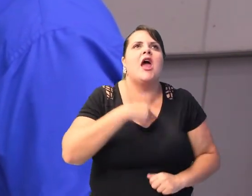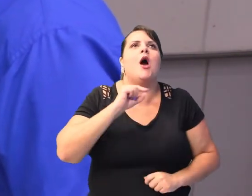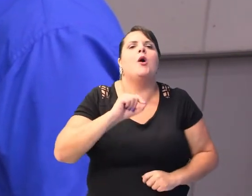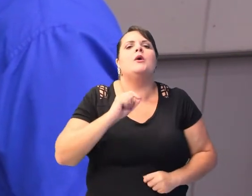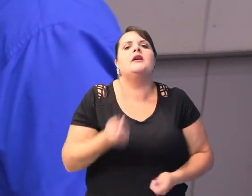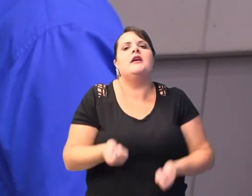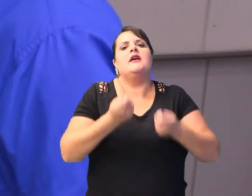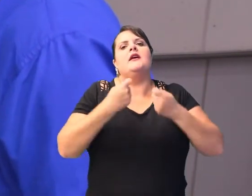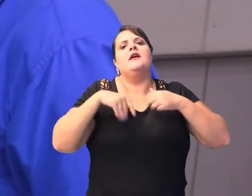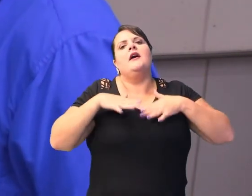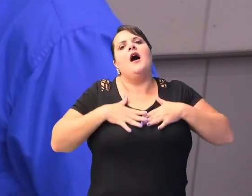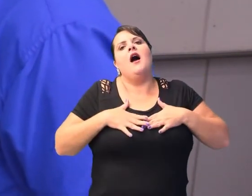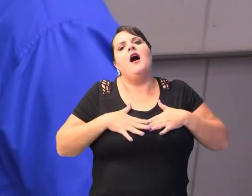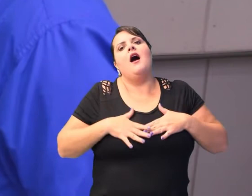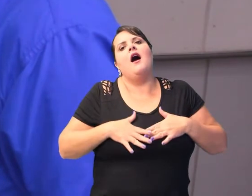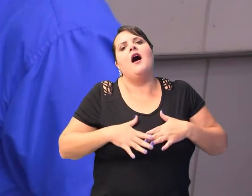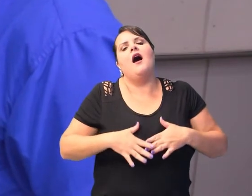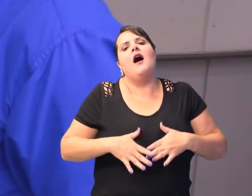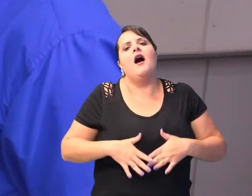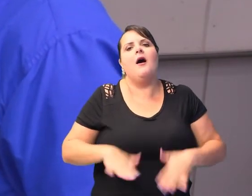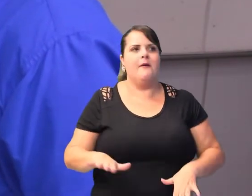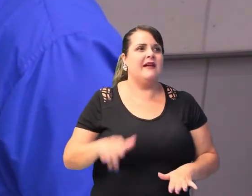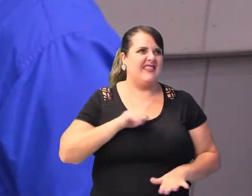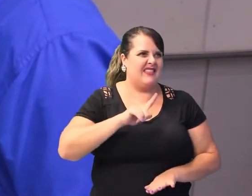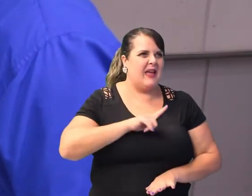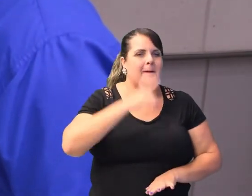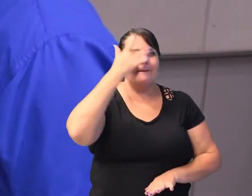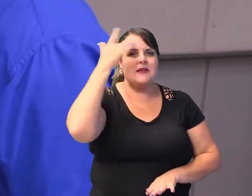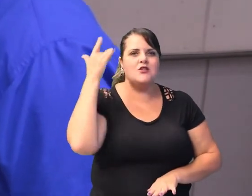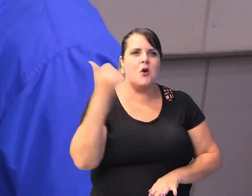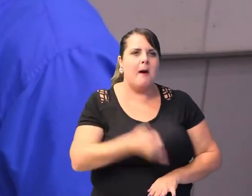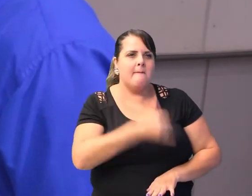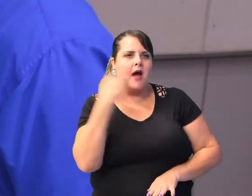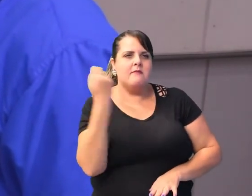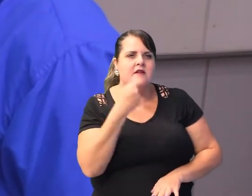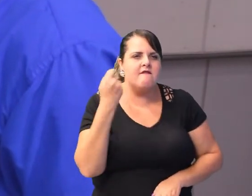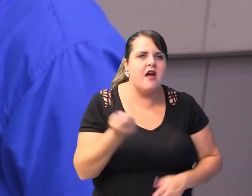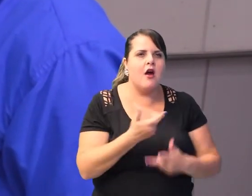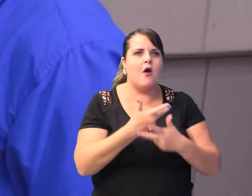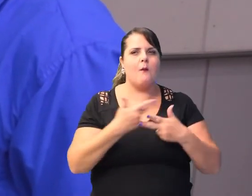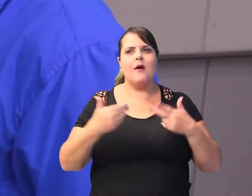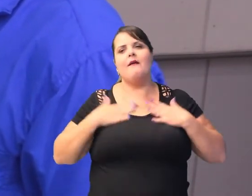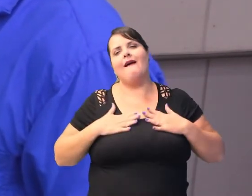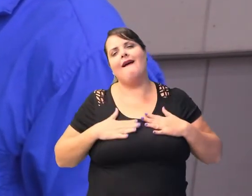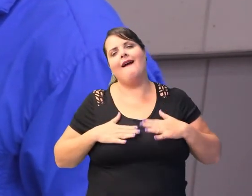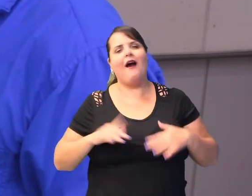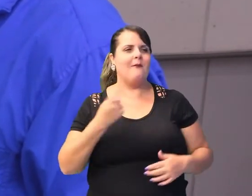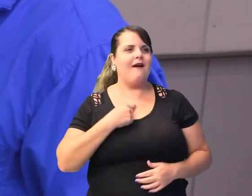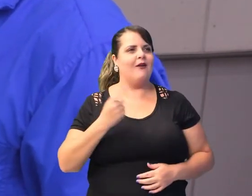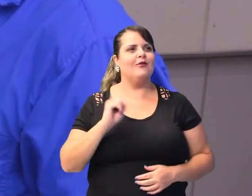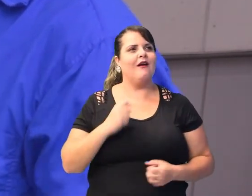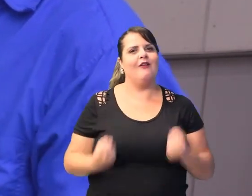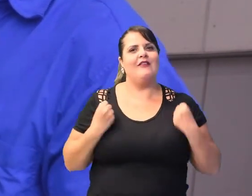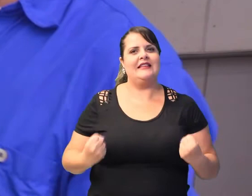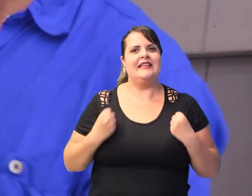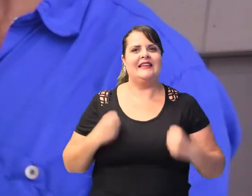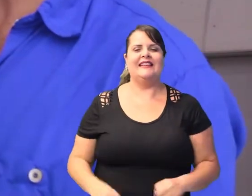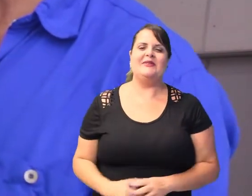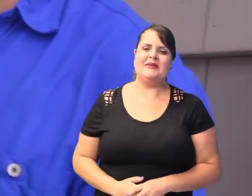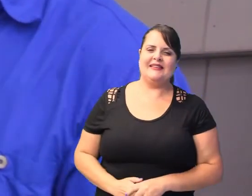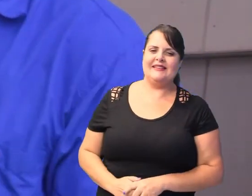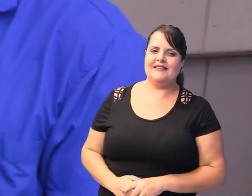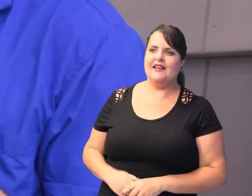bola diz caton que vale um negócio que tipo de lá o pessoal vai tomar uma cerveja cintra nada relaxar você não tenha para relaxar é que